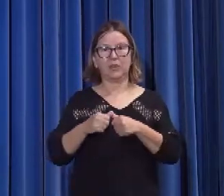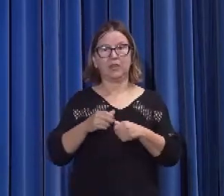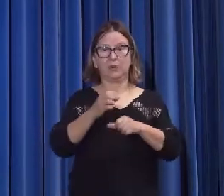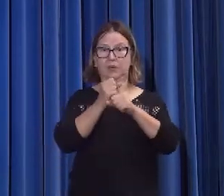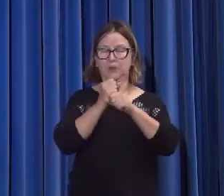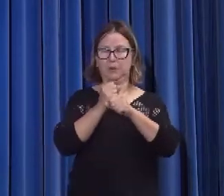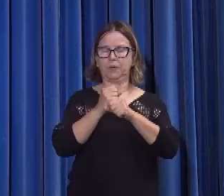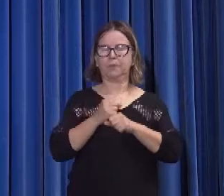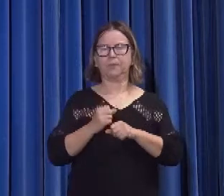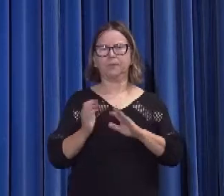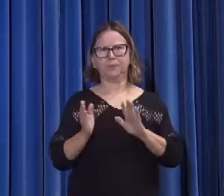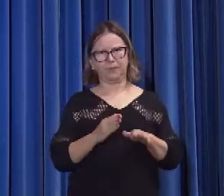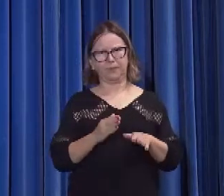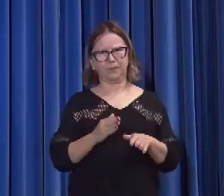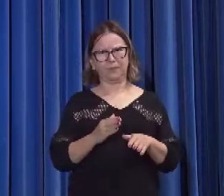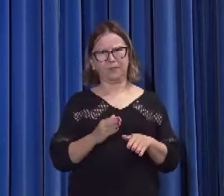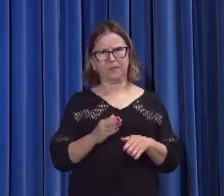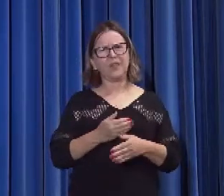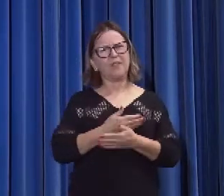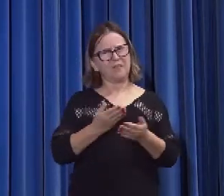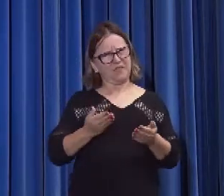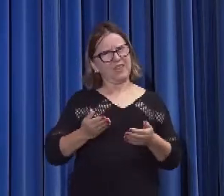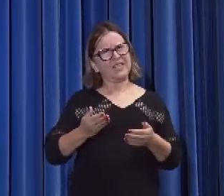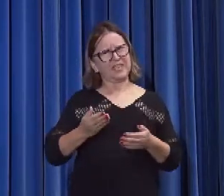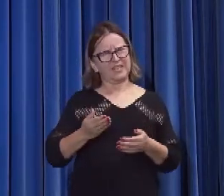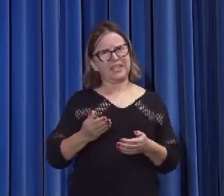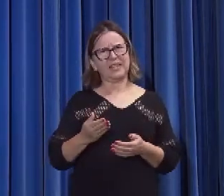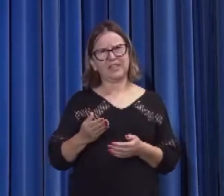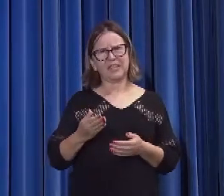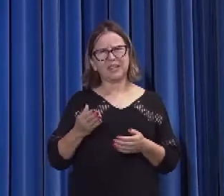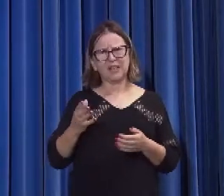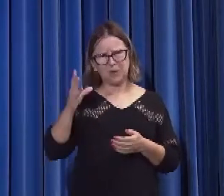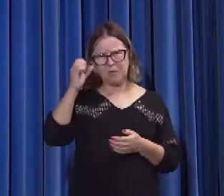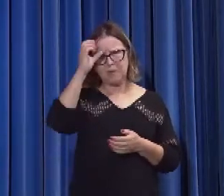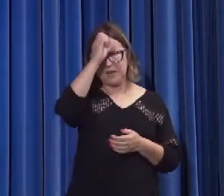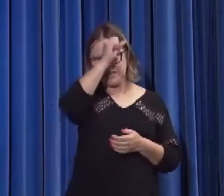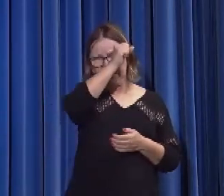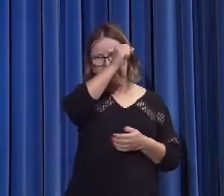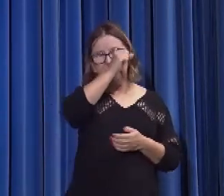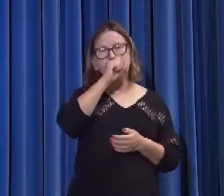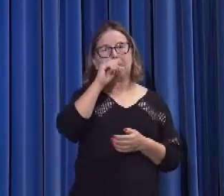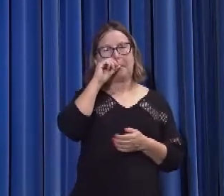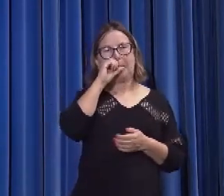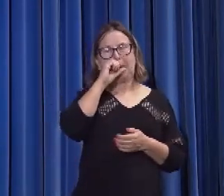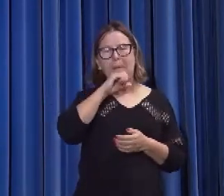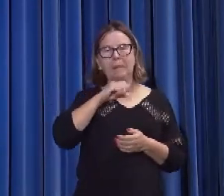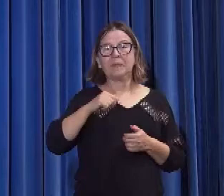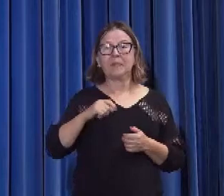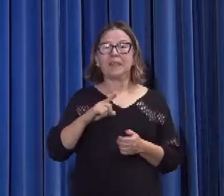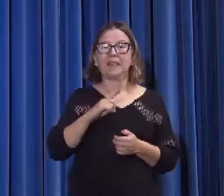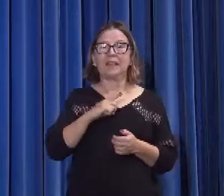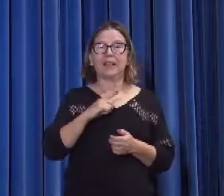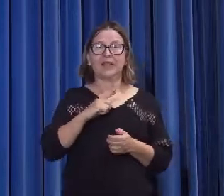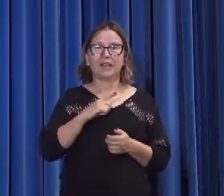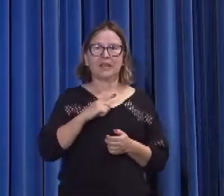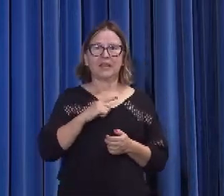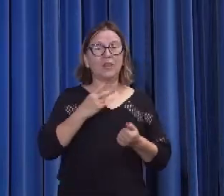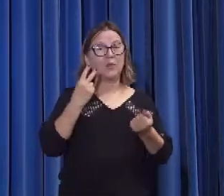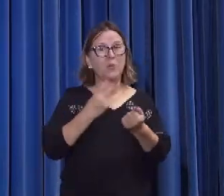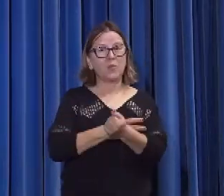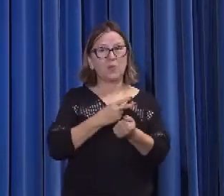Vocês podem compreender isso? Existe um equívoco que abala a nossa estrutura